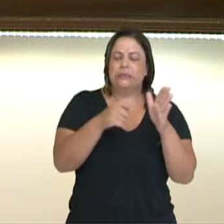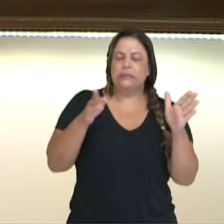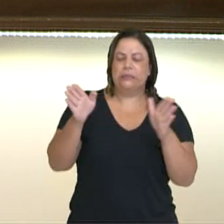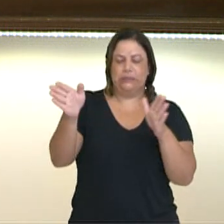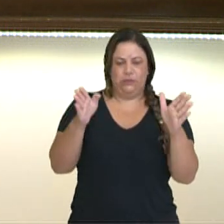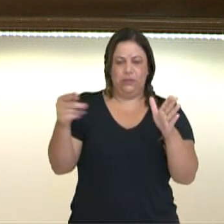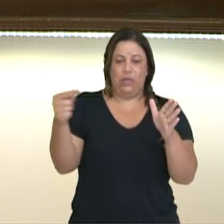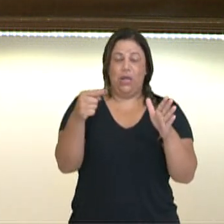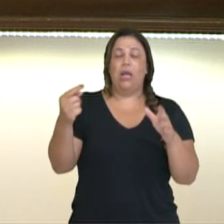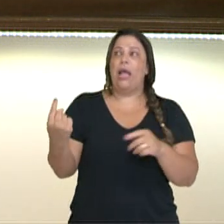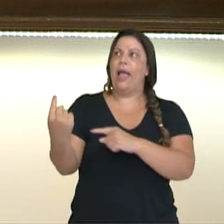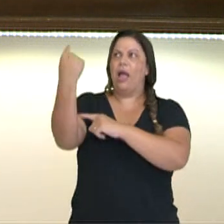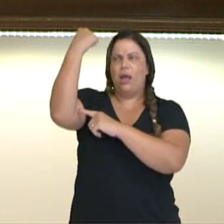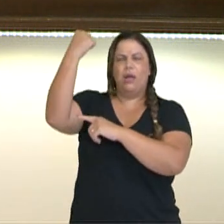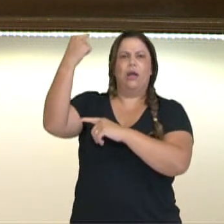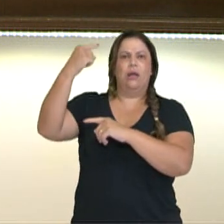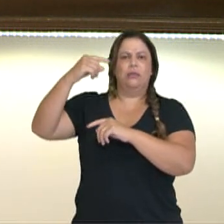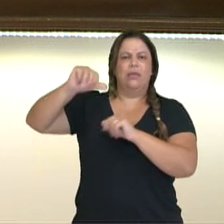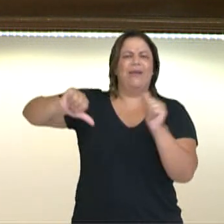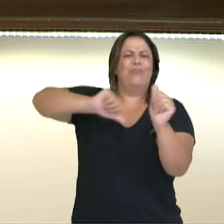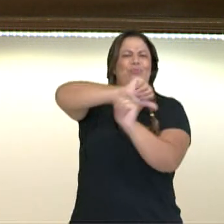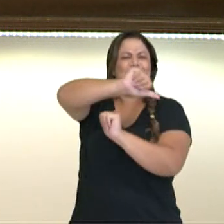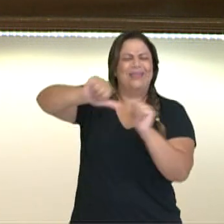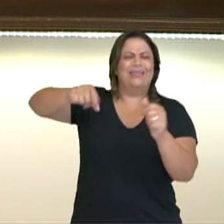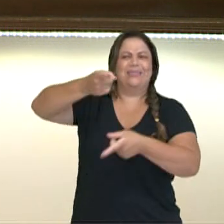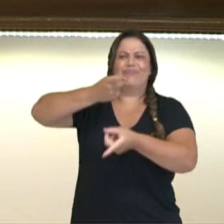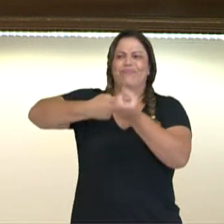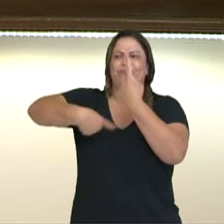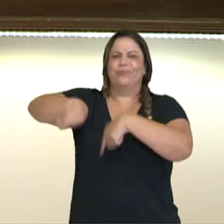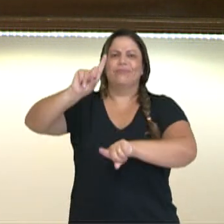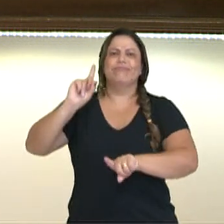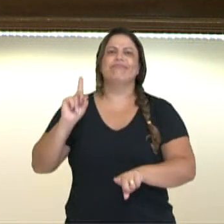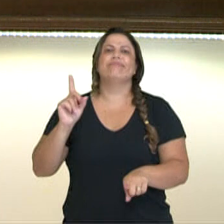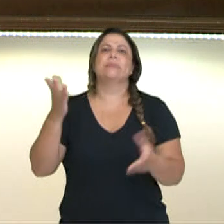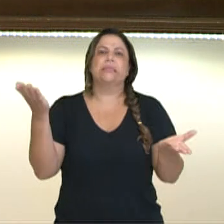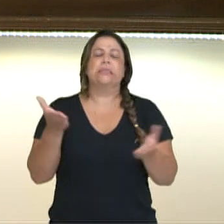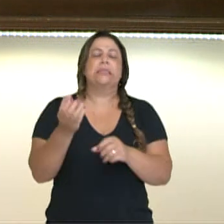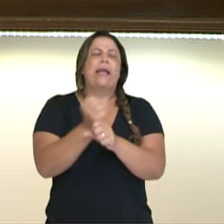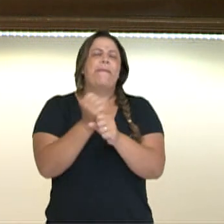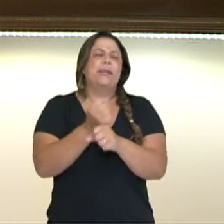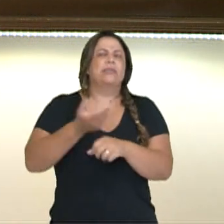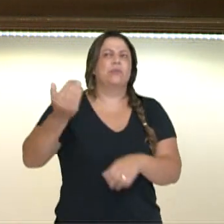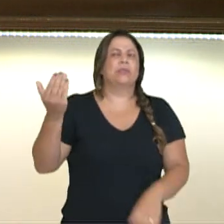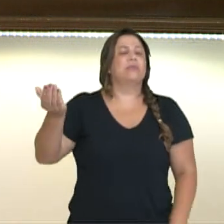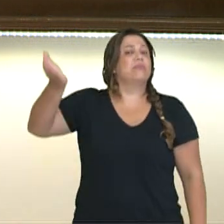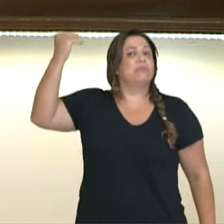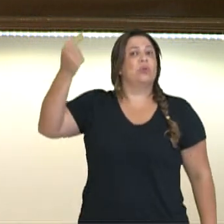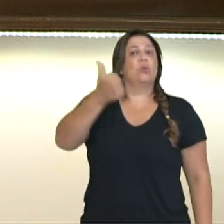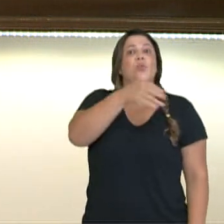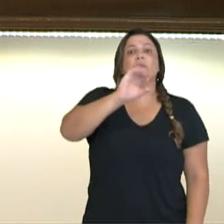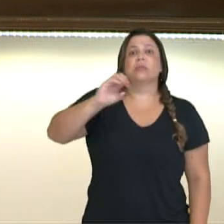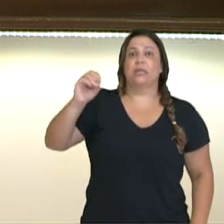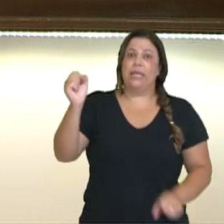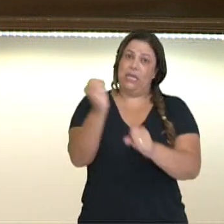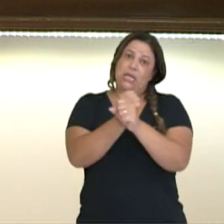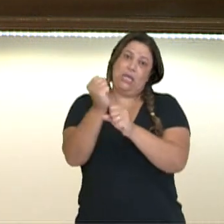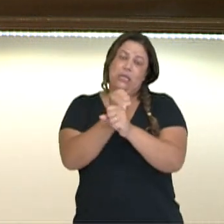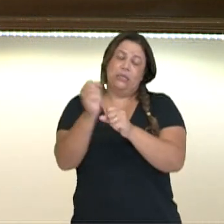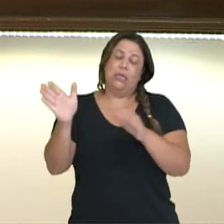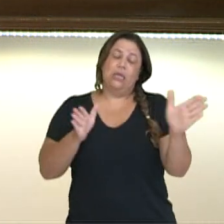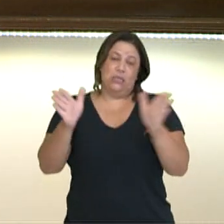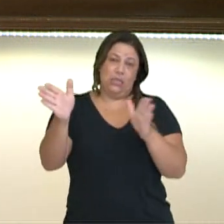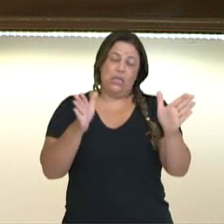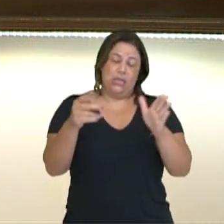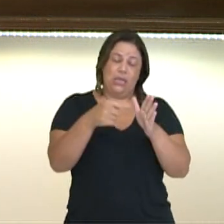fervilhando de mudanças. Anteriormente, uns 100 anos antes, a gente tem um período chamado de Idade Média,